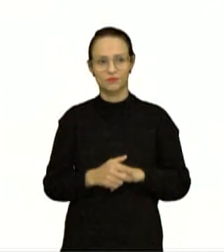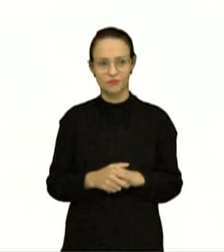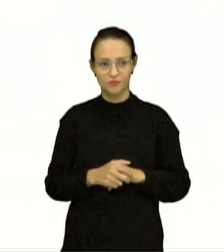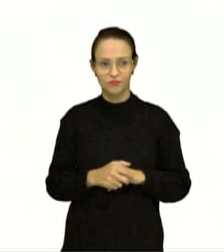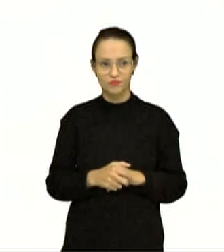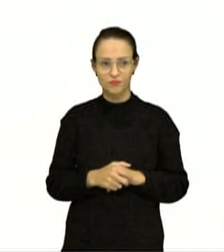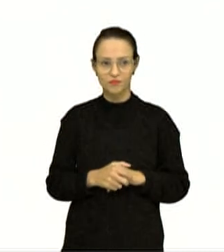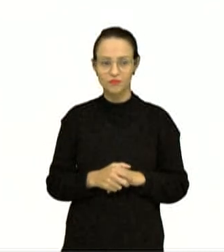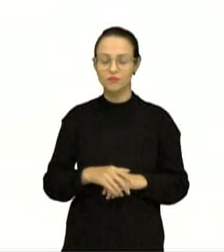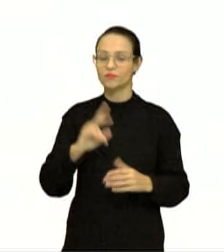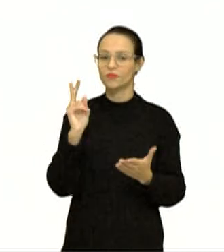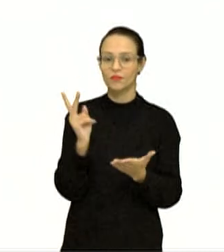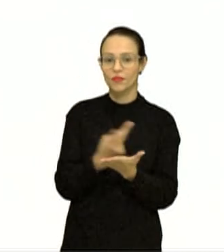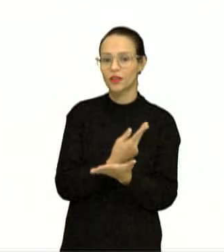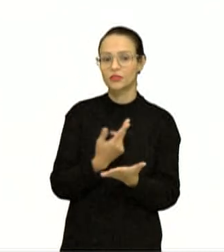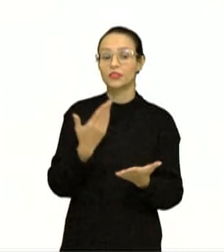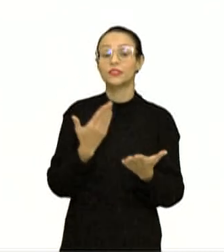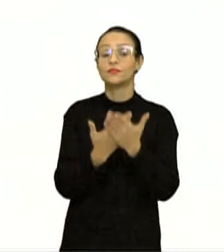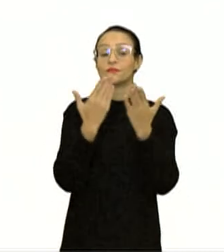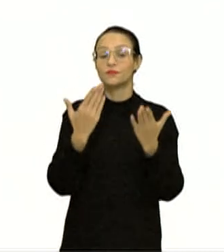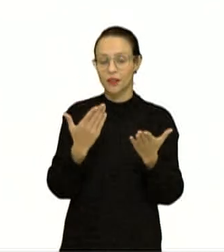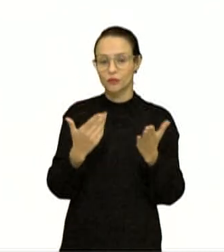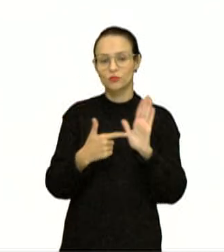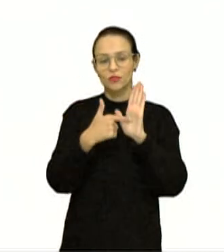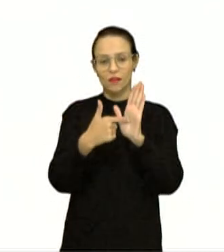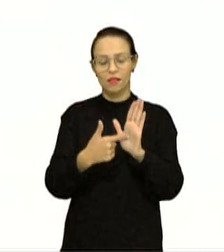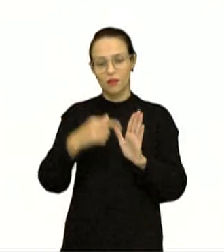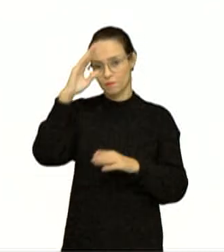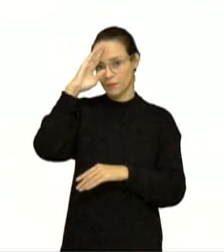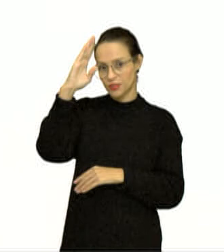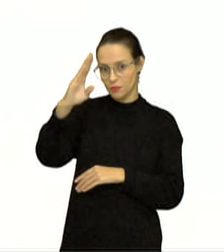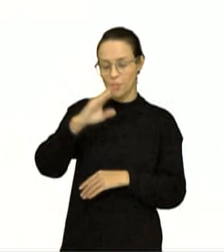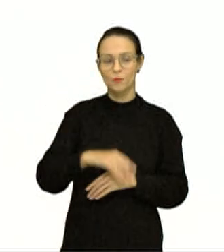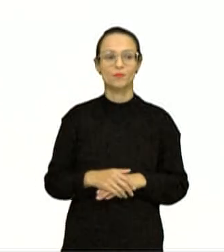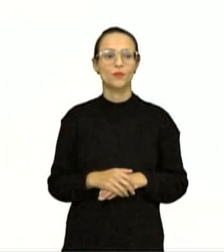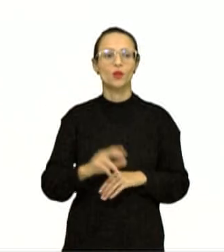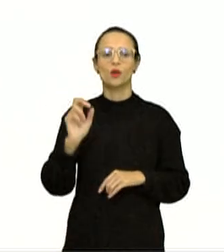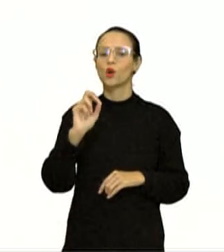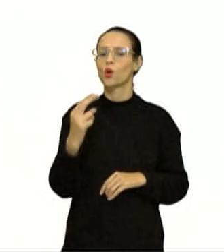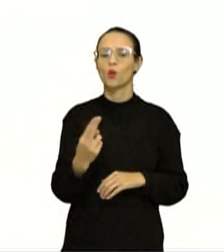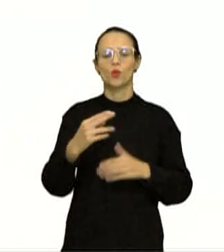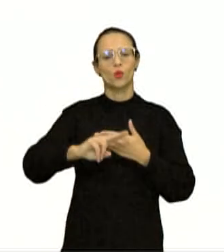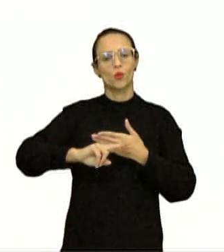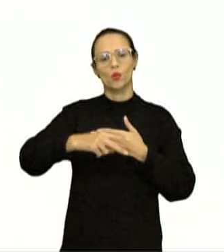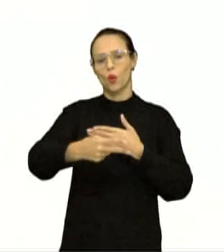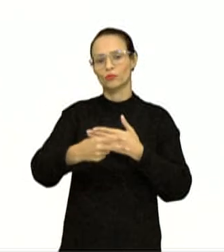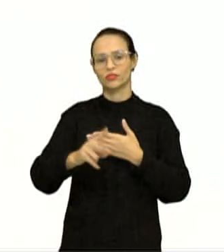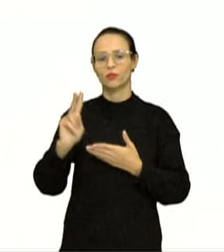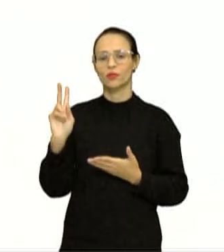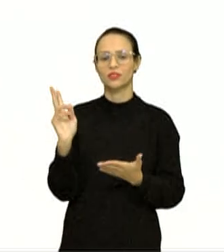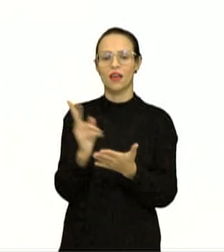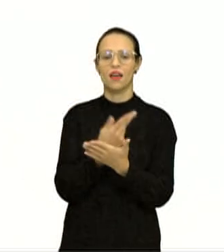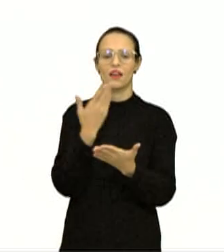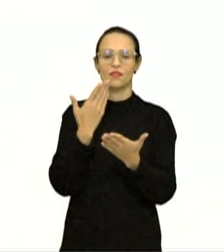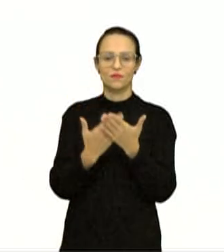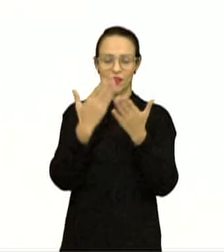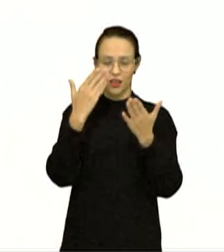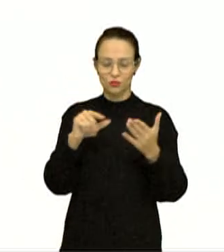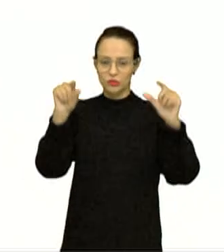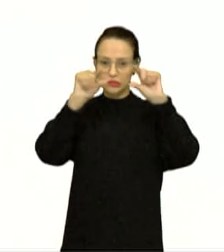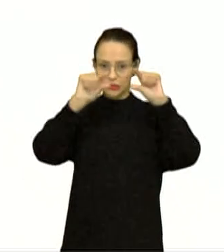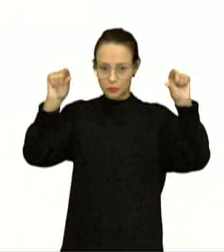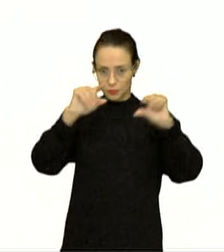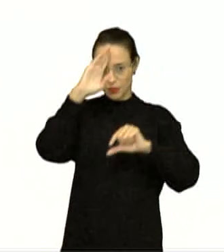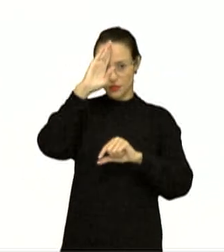a causa do fato declarado na oração principal ou a consequência de um fato expresso na oração